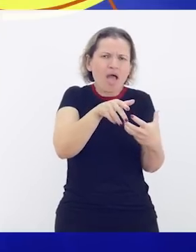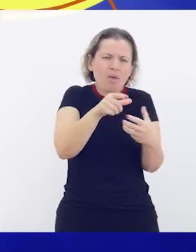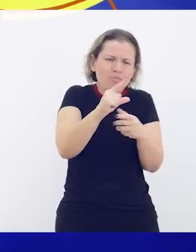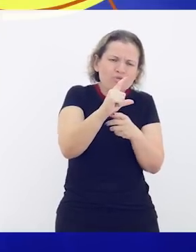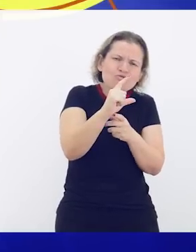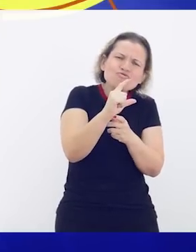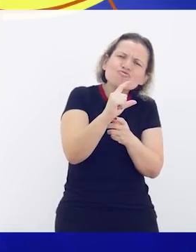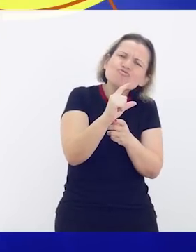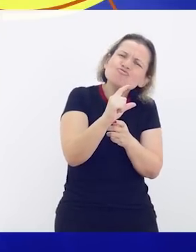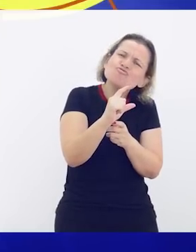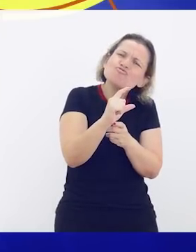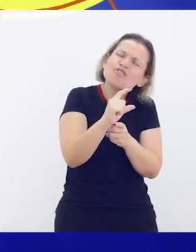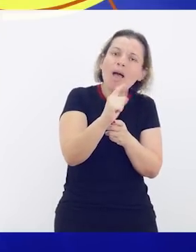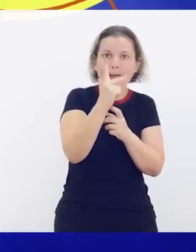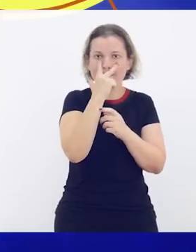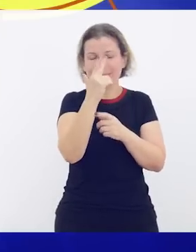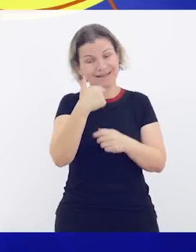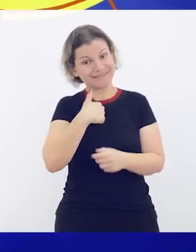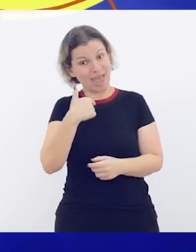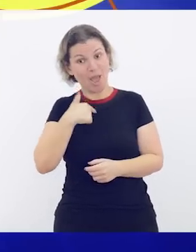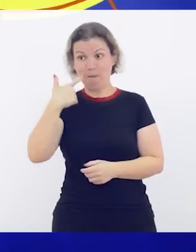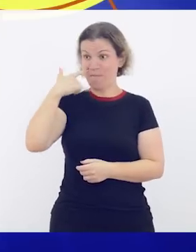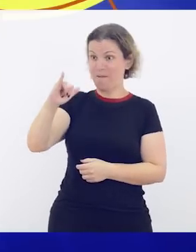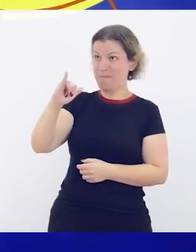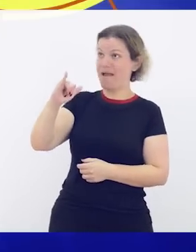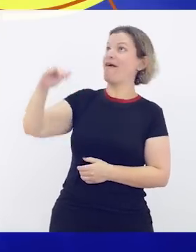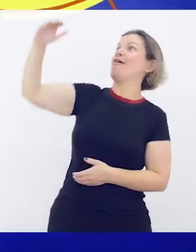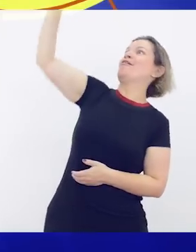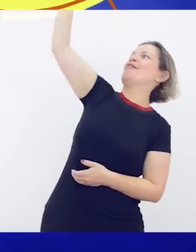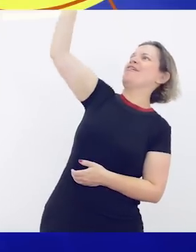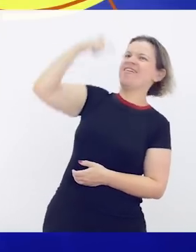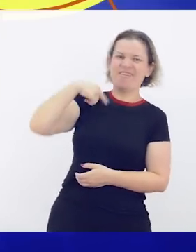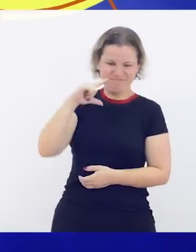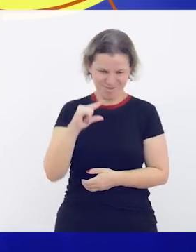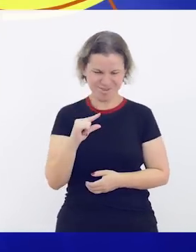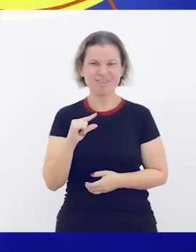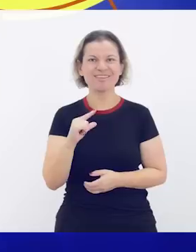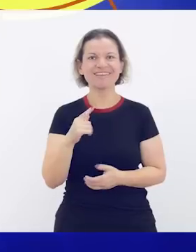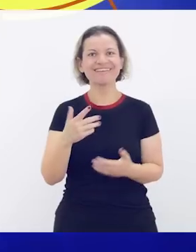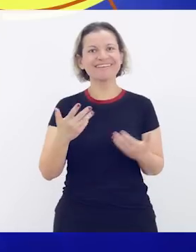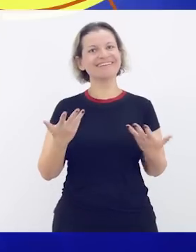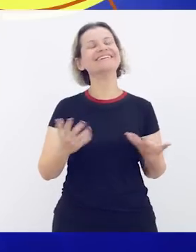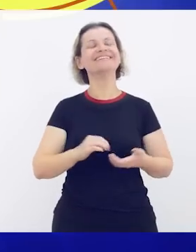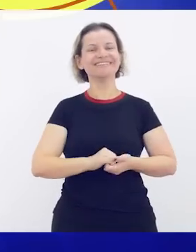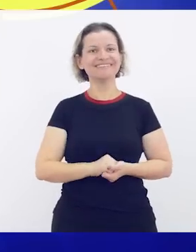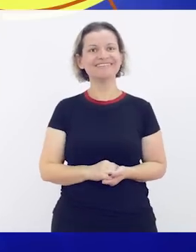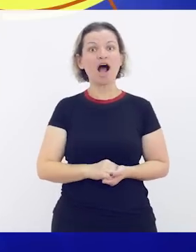terra fica tão petitica. Parece eu perto do papai.